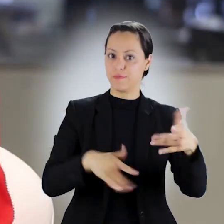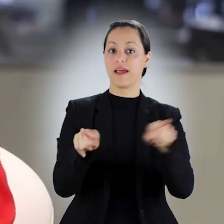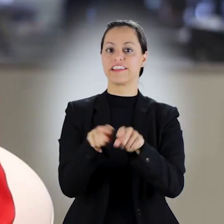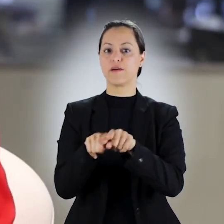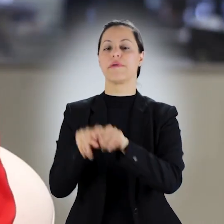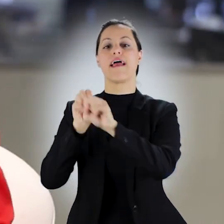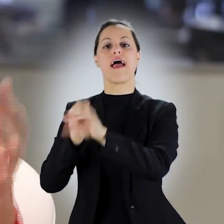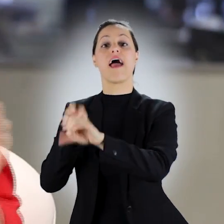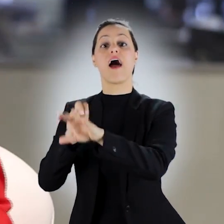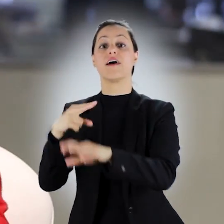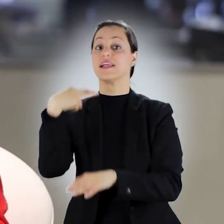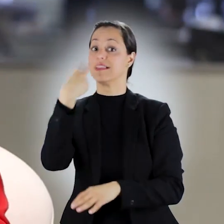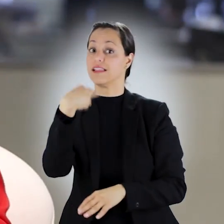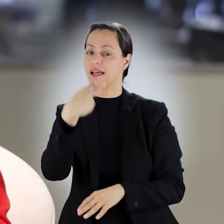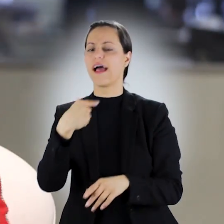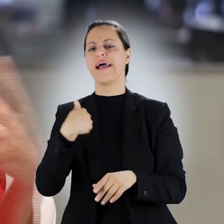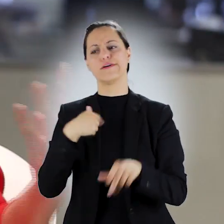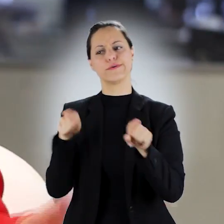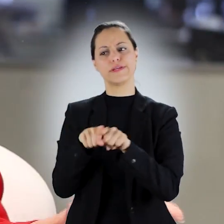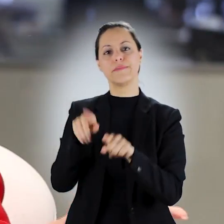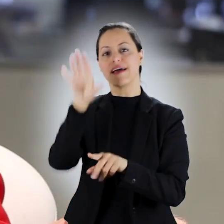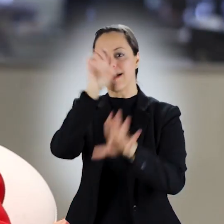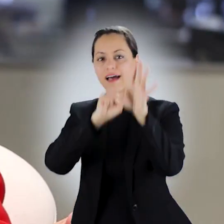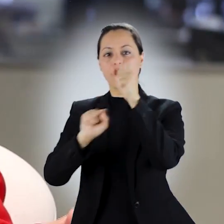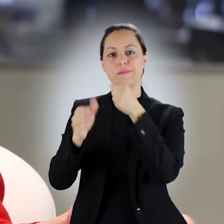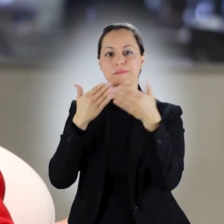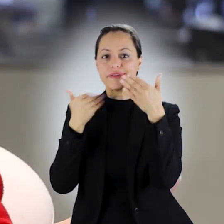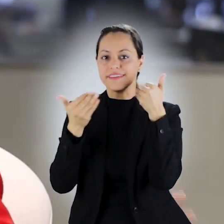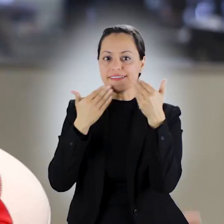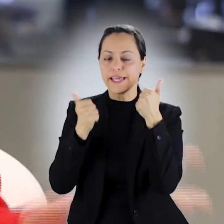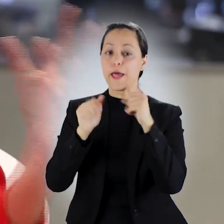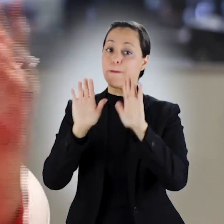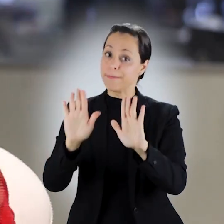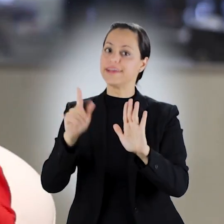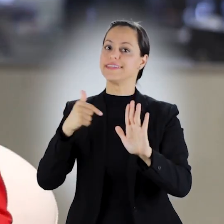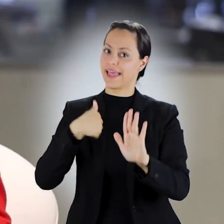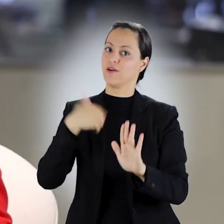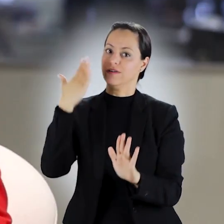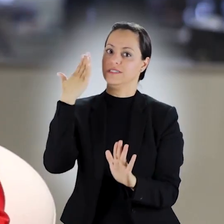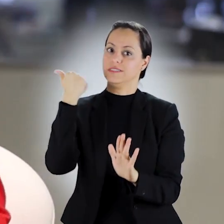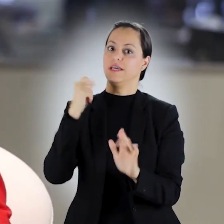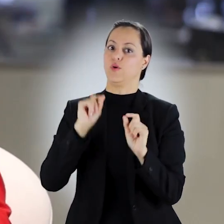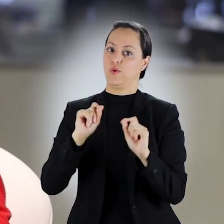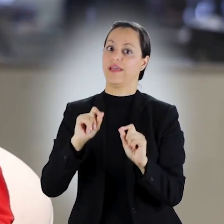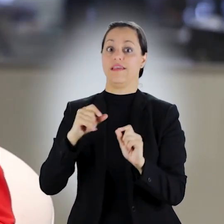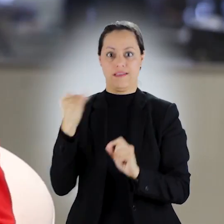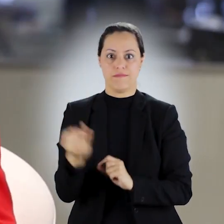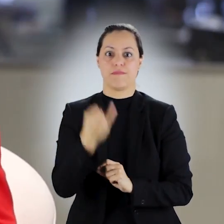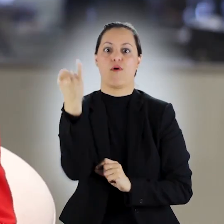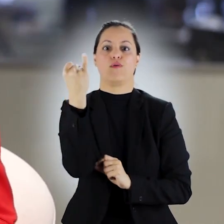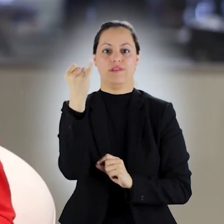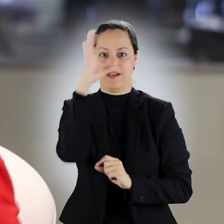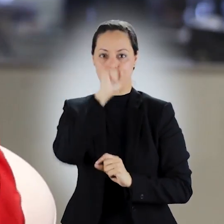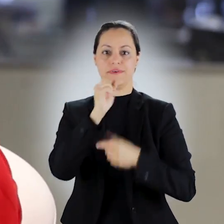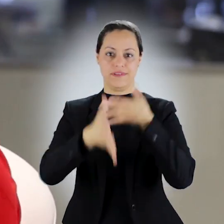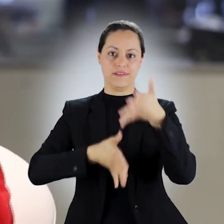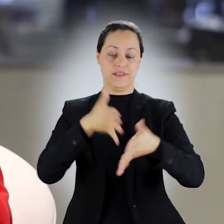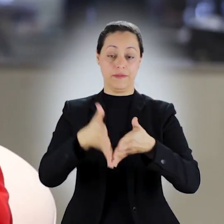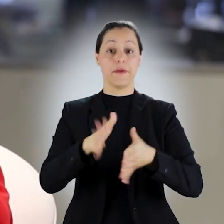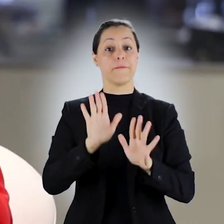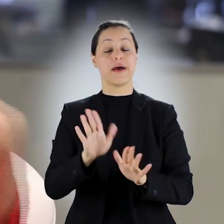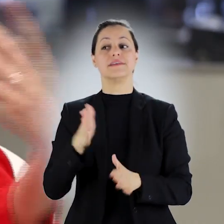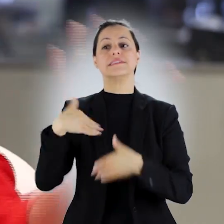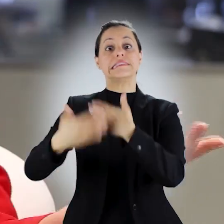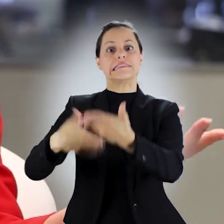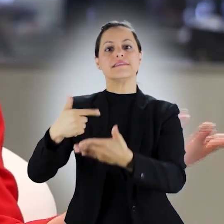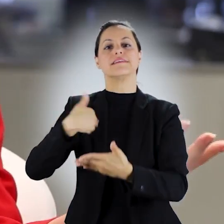eu estou aprendendo aos poucos, nunca me cobrei por isso, acho que isso também é uma grande vantagem, porque quando eu fui me aprofundar na causa surda, eu percebi que o